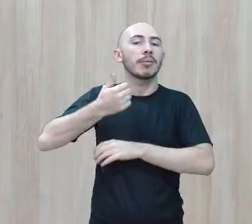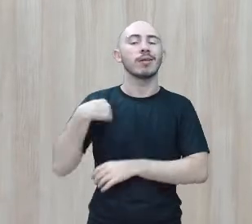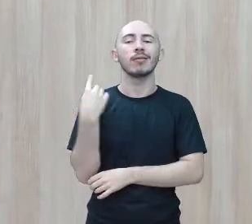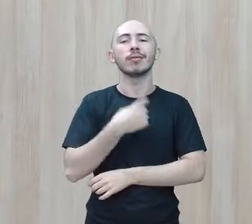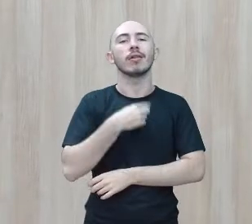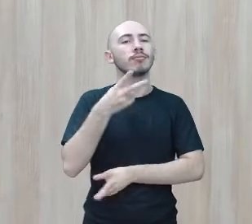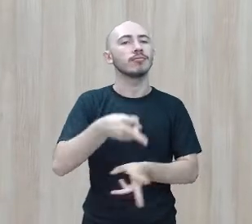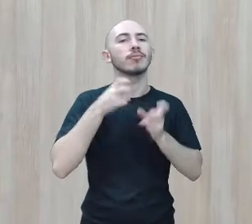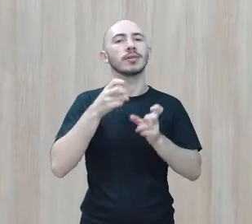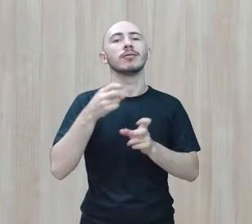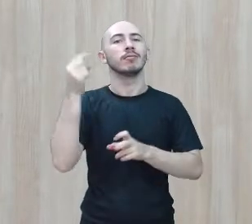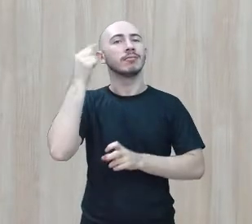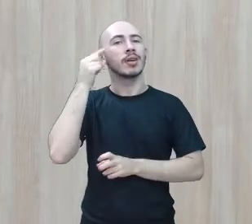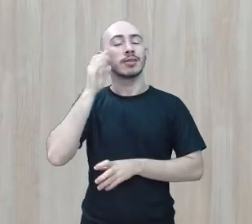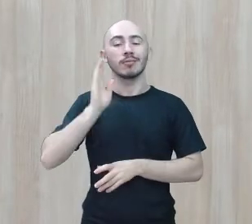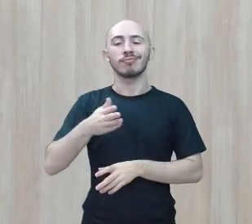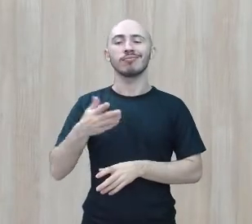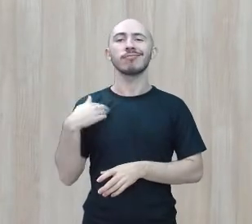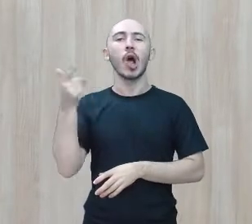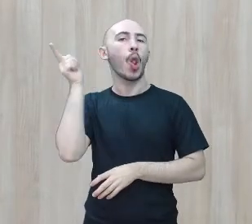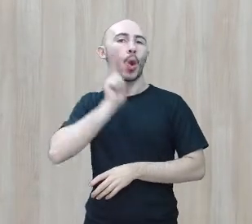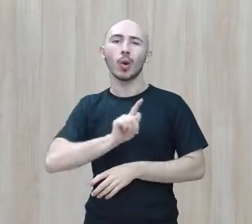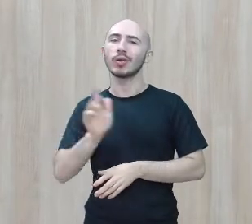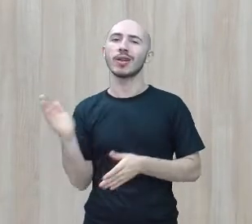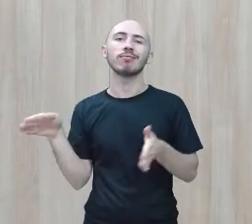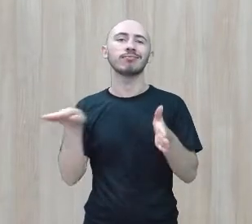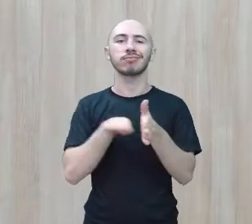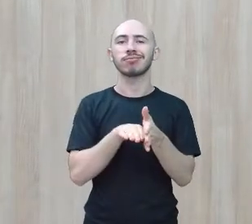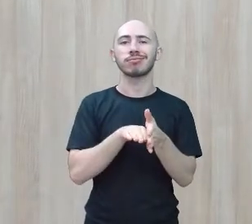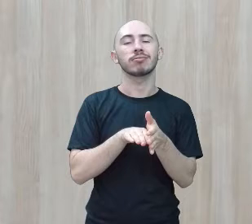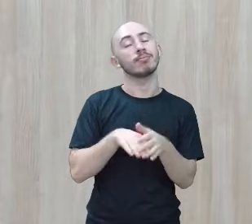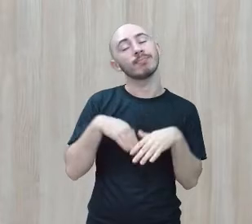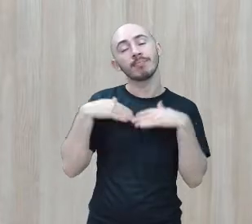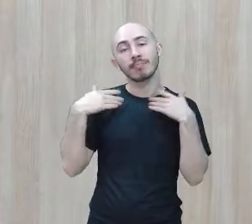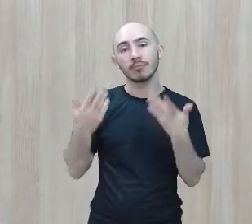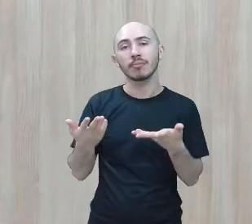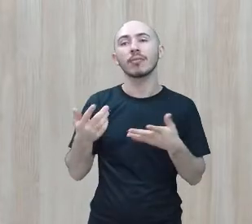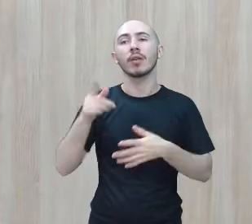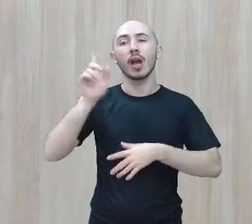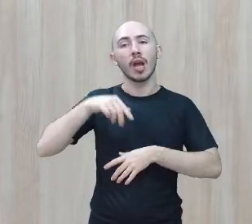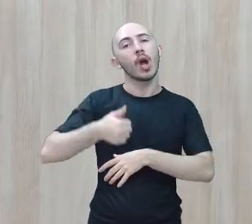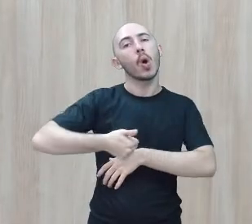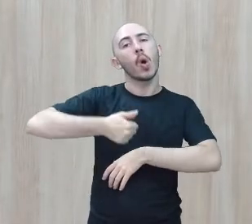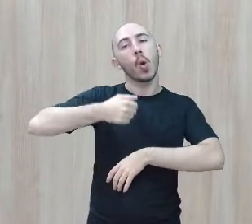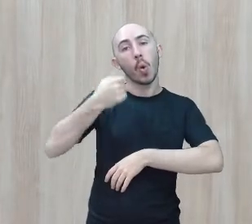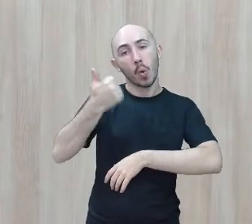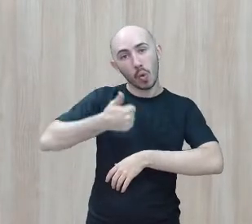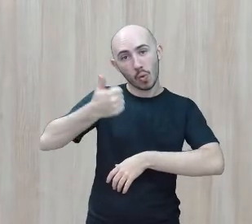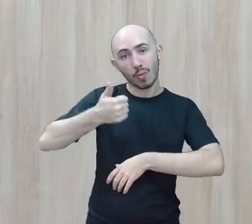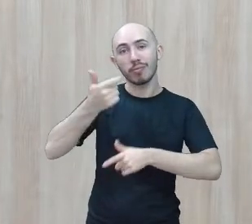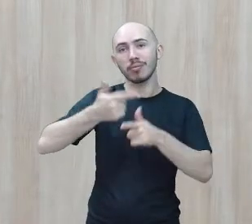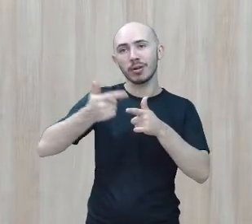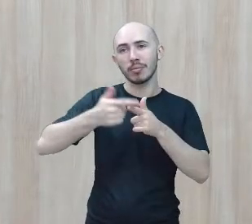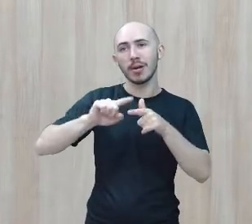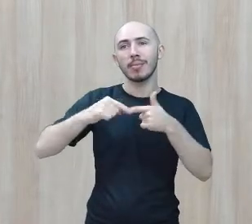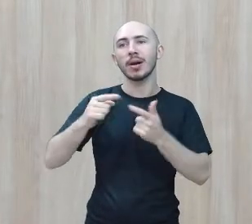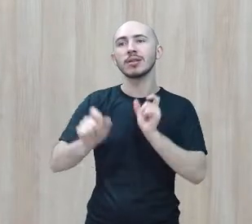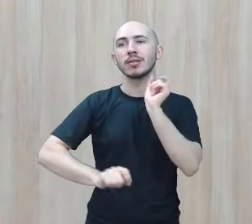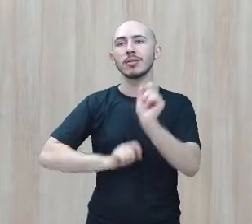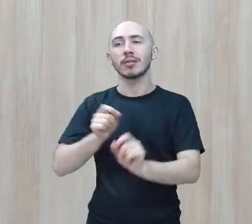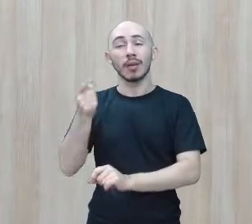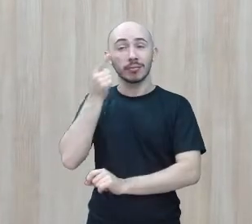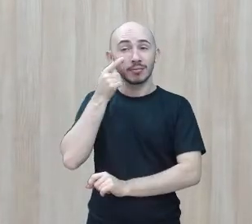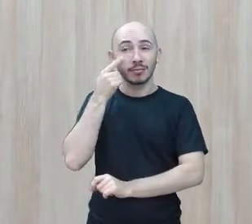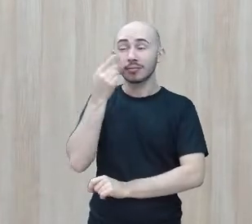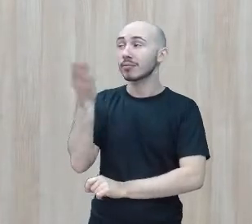pensa é que a gente não vai conseguir transitar por aí. Pois é, esse seria um e bem visível. Agora, dê uma olhada,